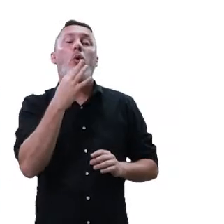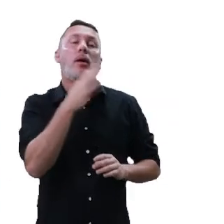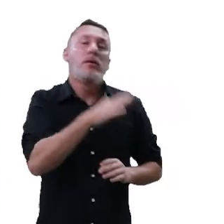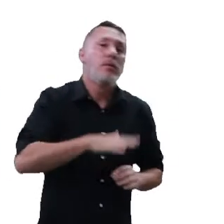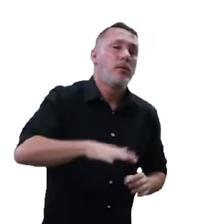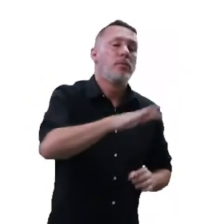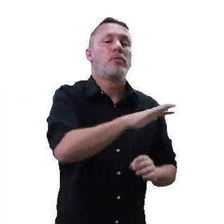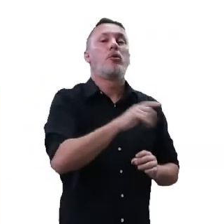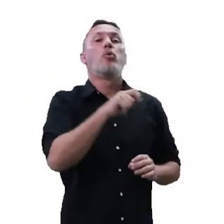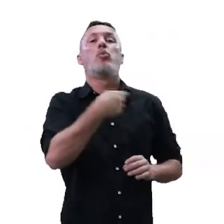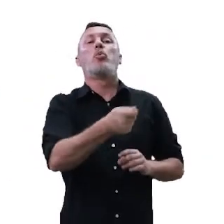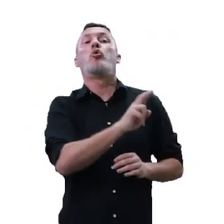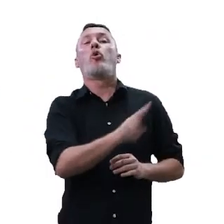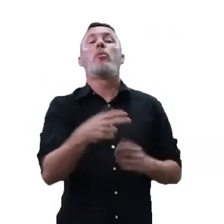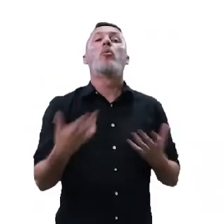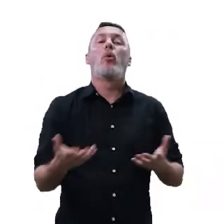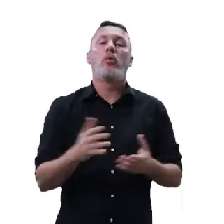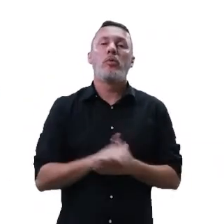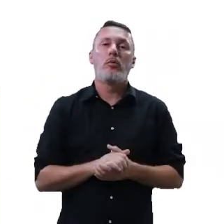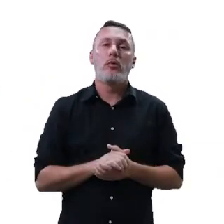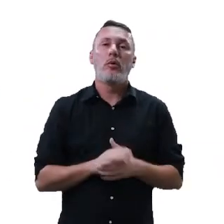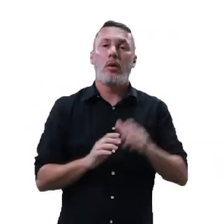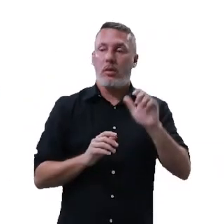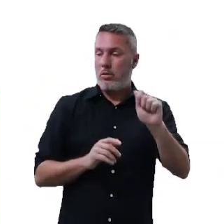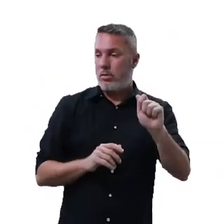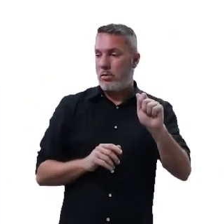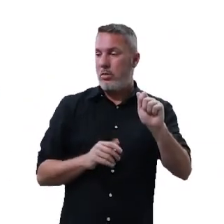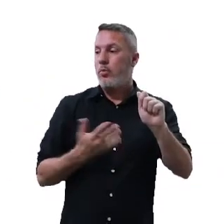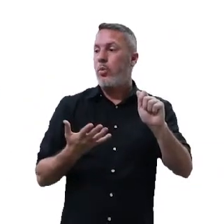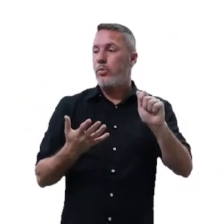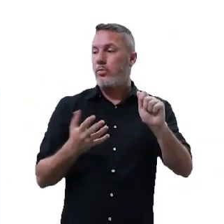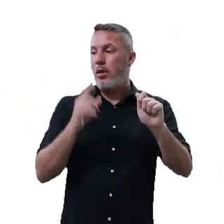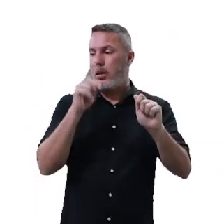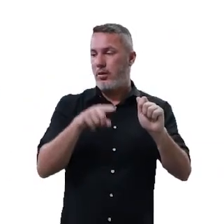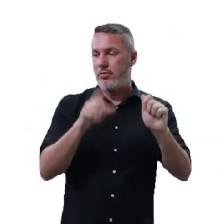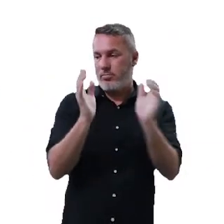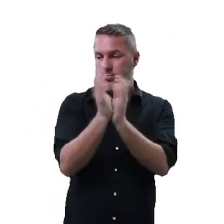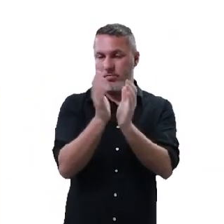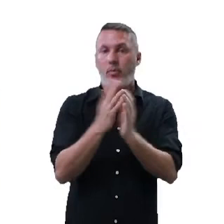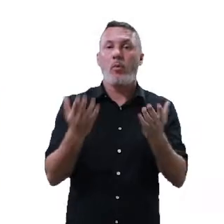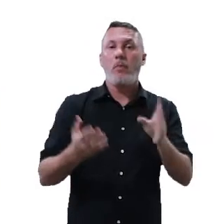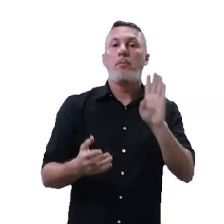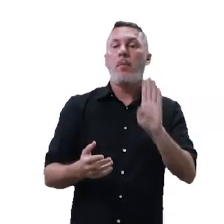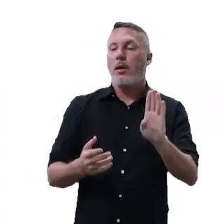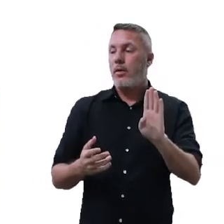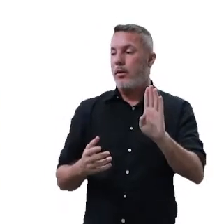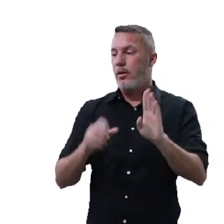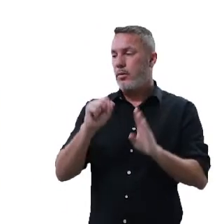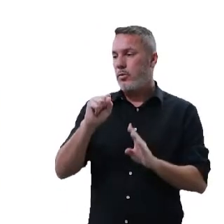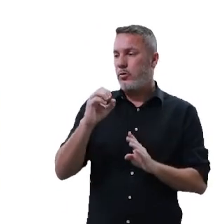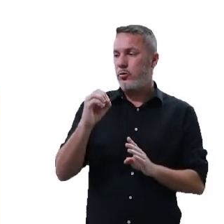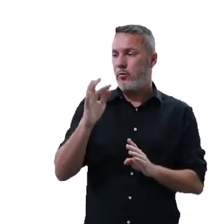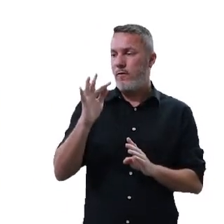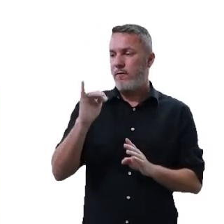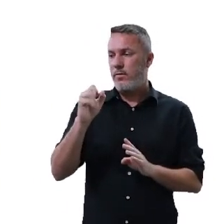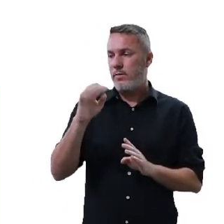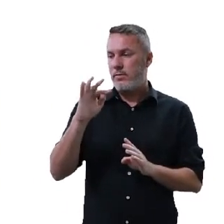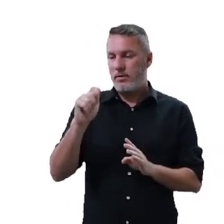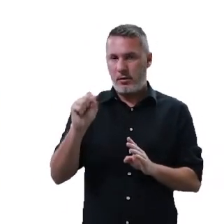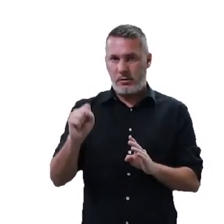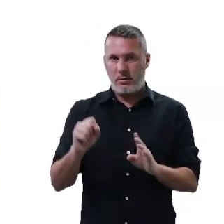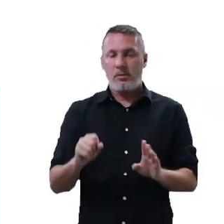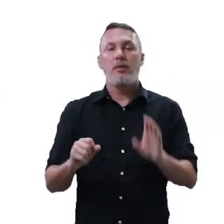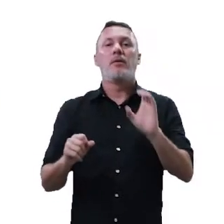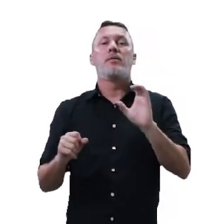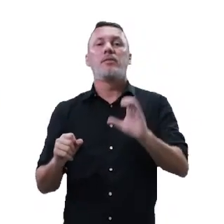conhecidos como a alternativa A, alternativa os epicuristas, alternativa B,